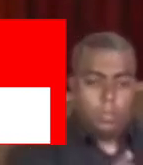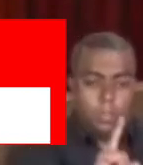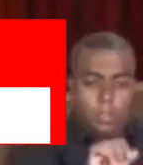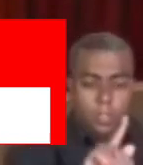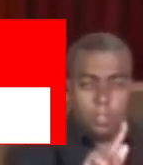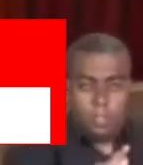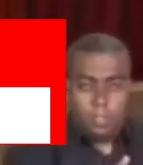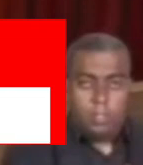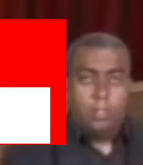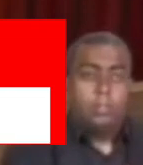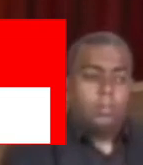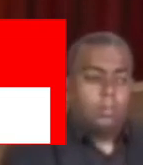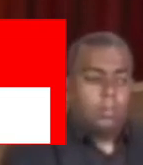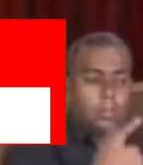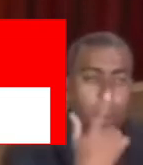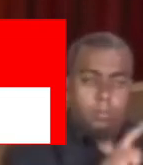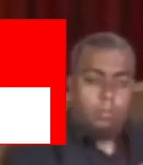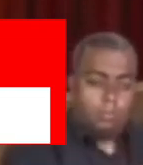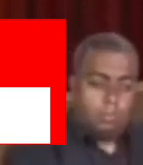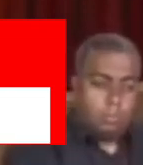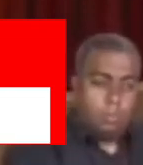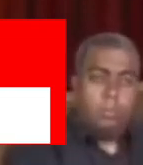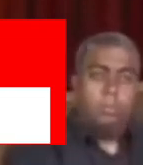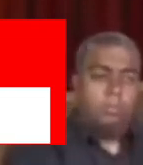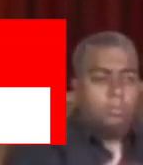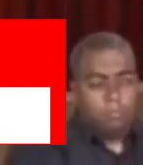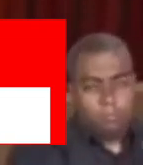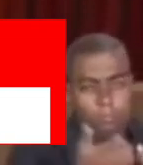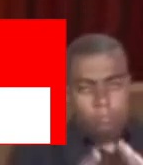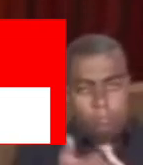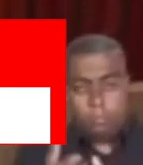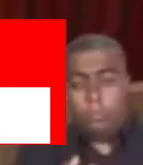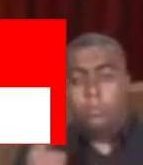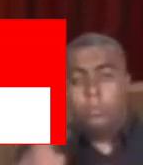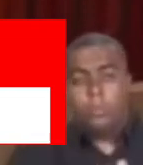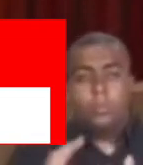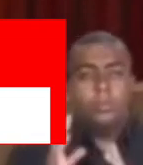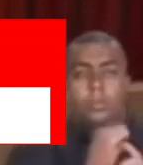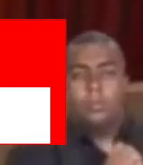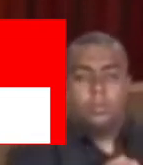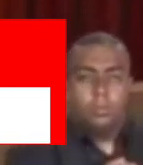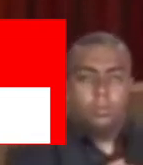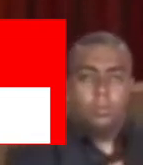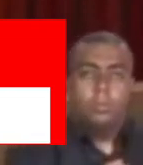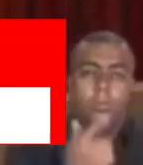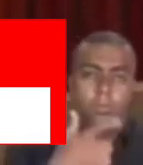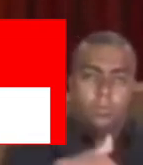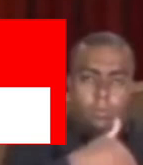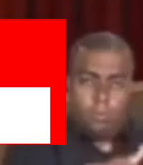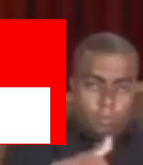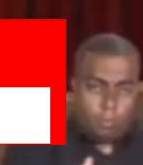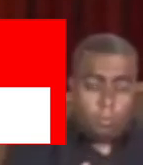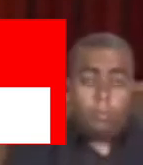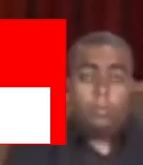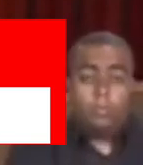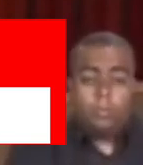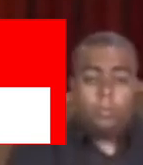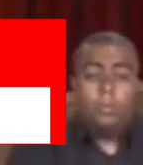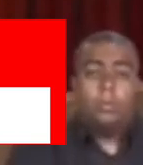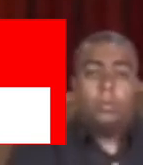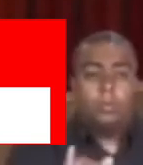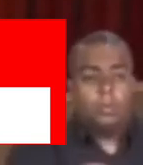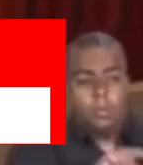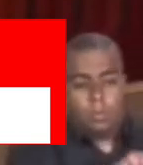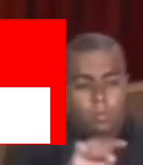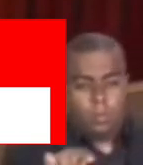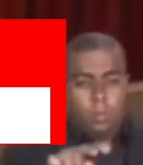consequentemente, o diploma dos candidatos a ele vinculados, determinar o recálculo do quociente eleitoral e partidário e declarar ainda a inelegibilidade